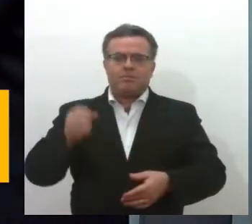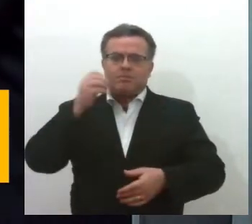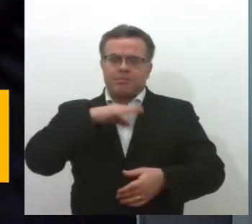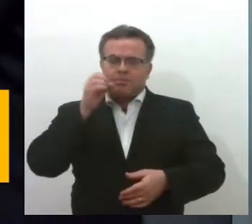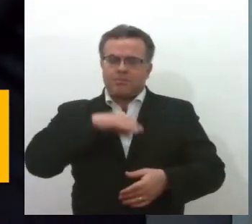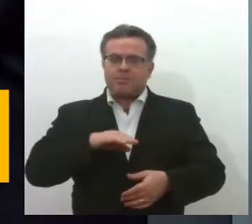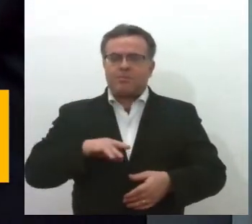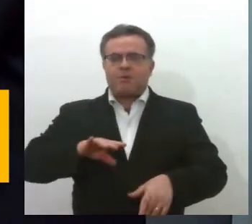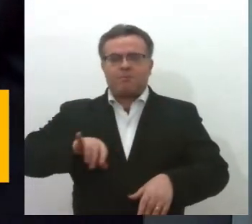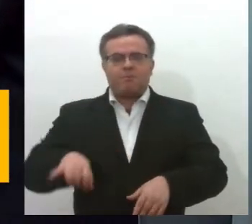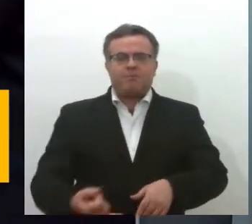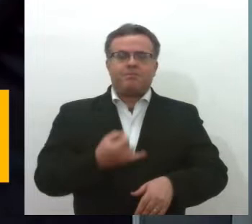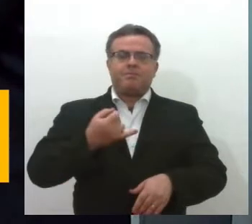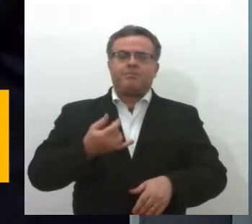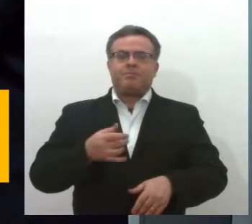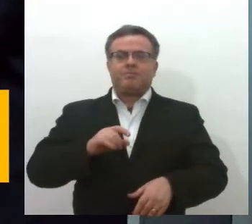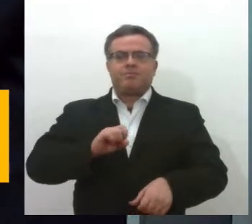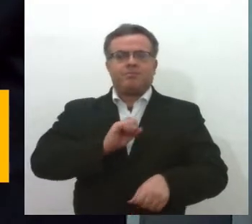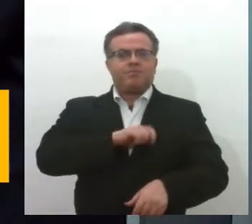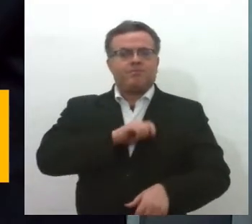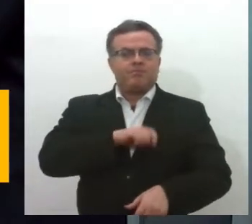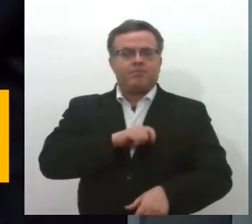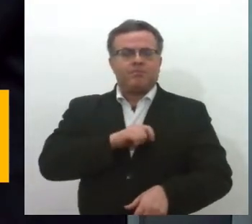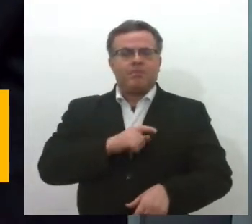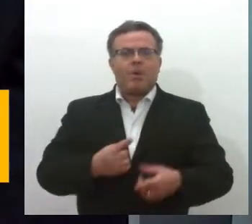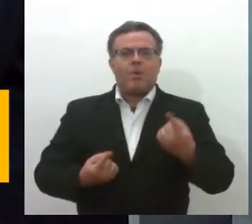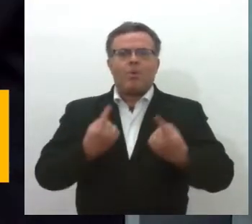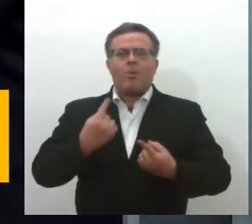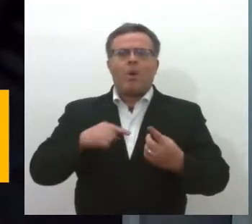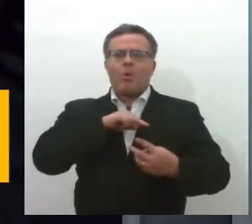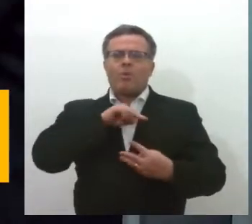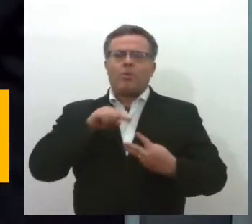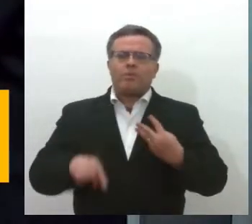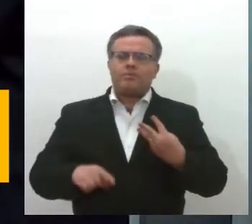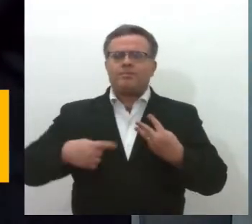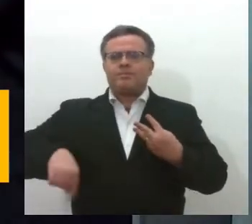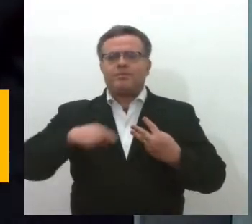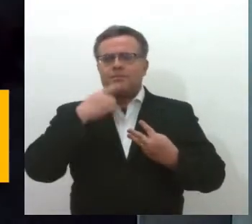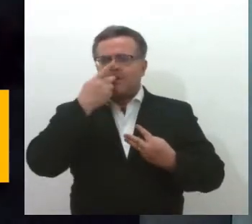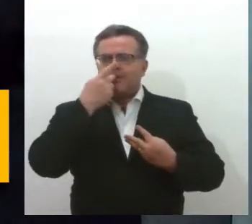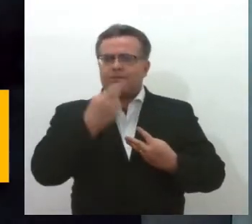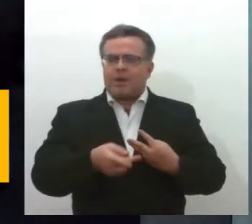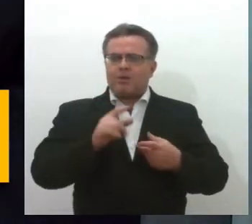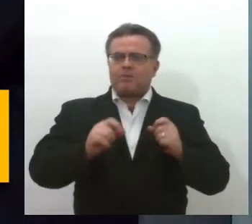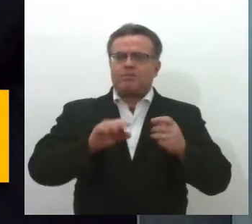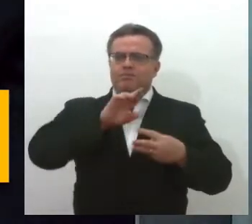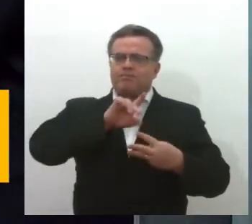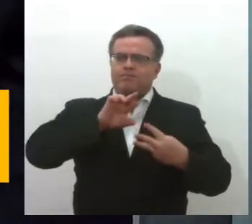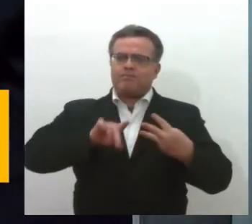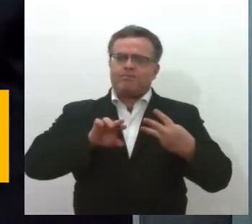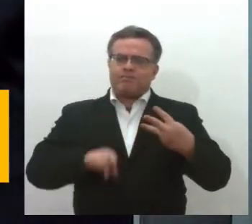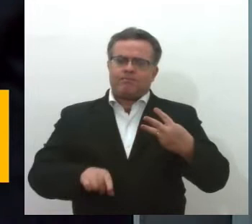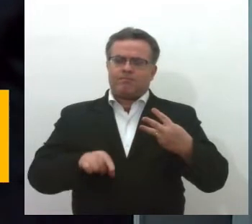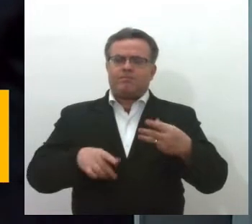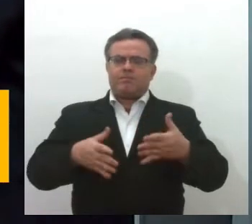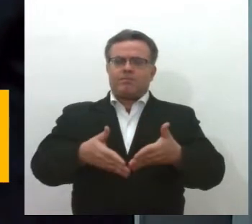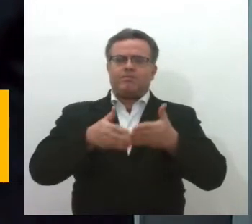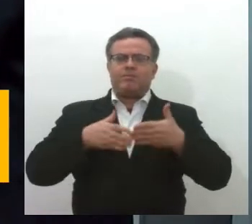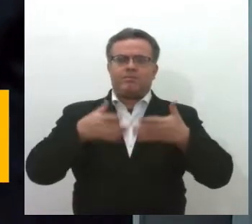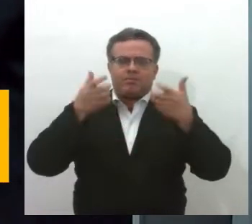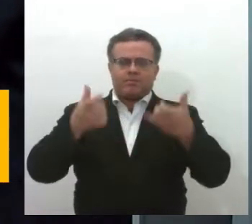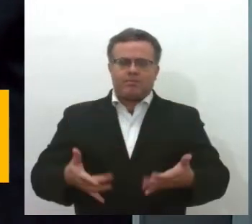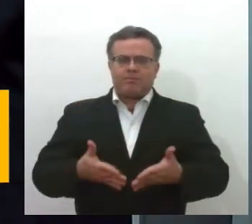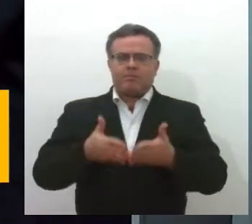maus-tratos e crueldade. Porque a gente acaba que coloca tudo no mesmo pacote, mas são coisas distintas. Gostaria que você falasse um pouco sobre